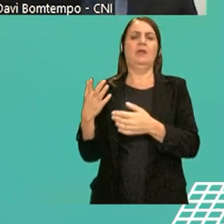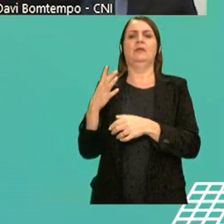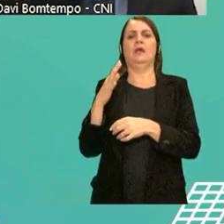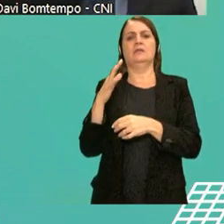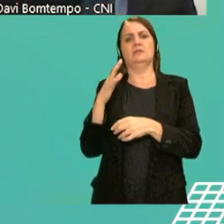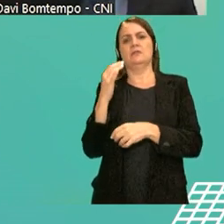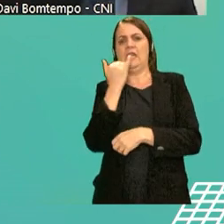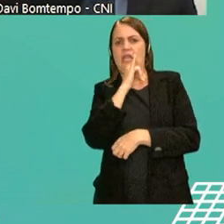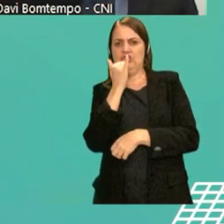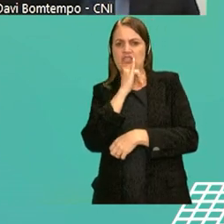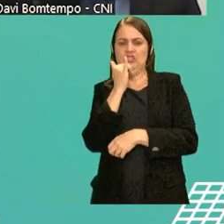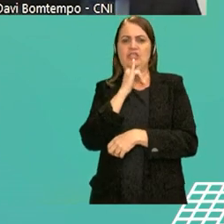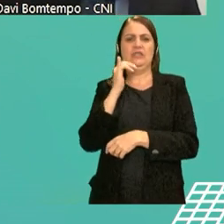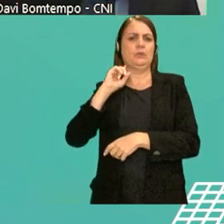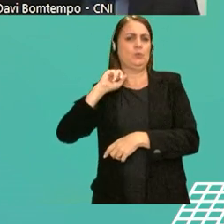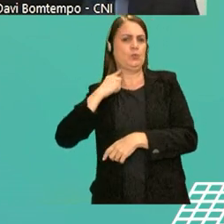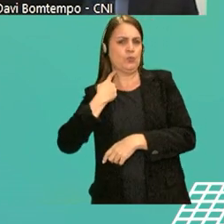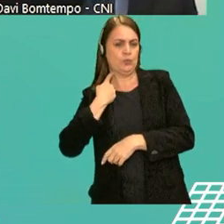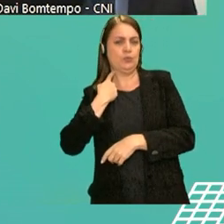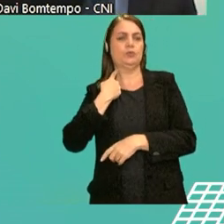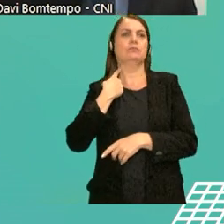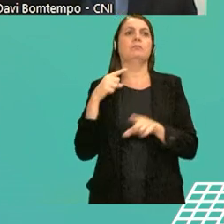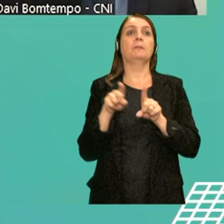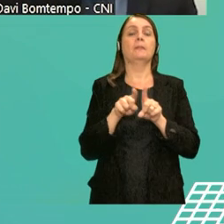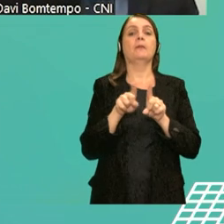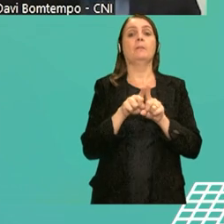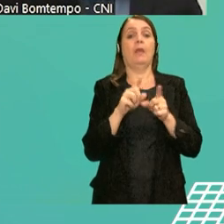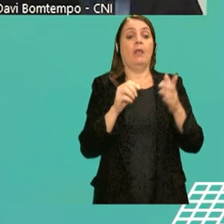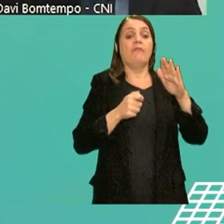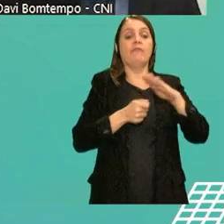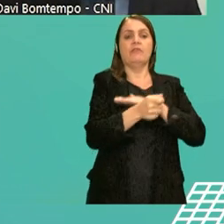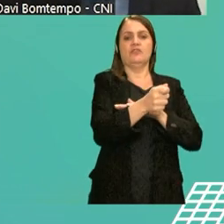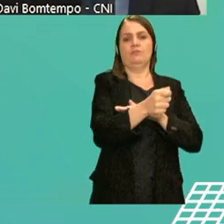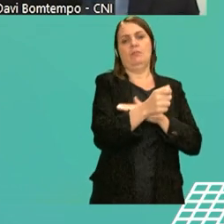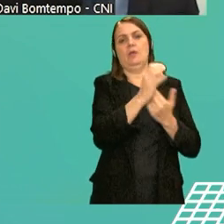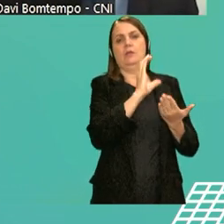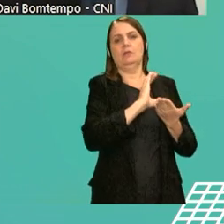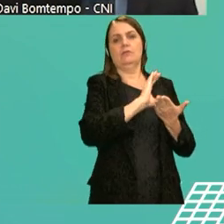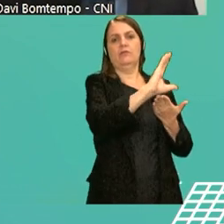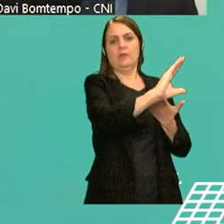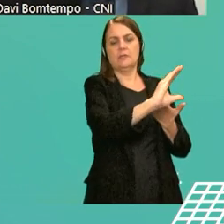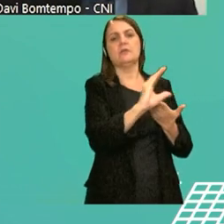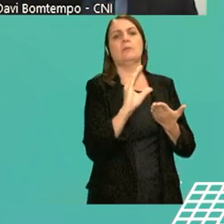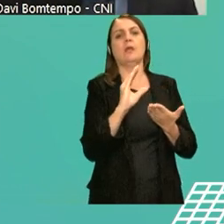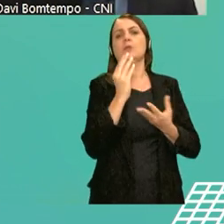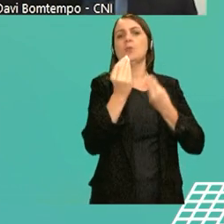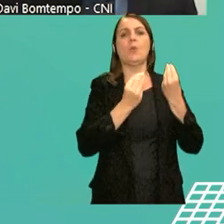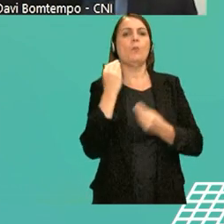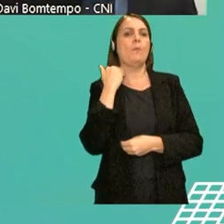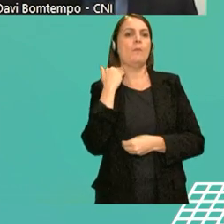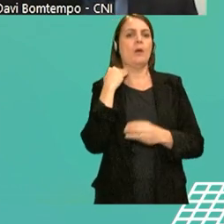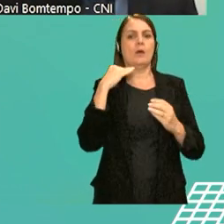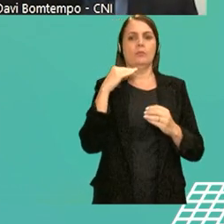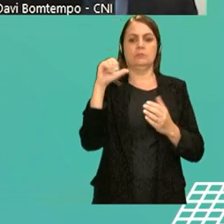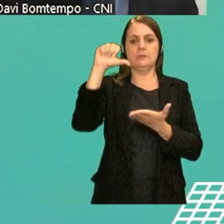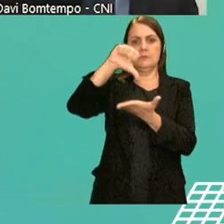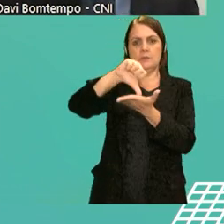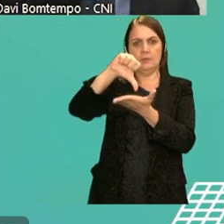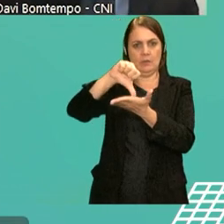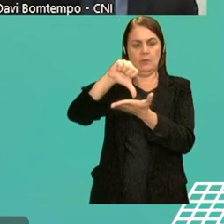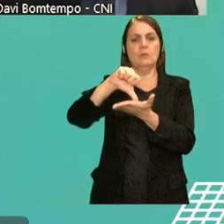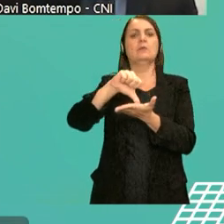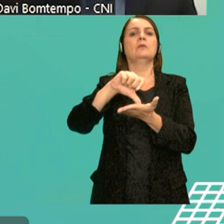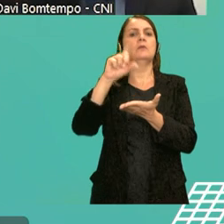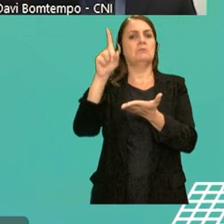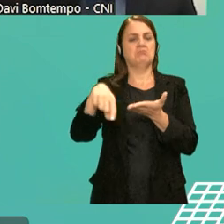importante do setor financeiro, exemplo de bancos centrais, principalmente conectando com a agenda ESG, né, que vem sendo bastante discutida e